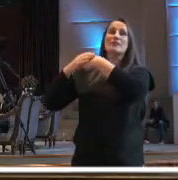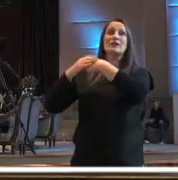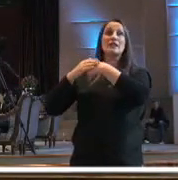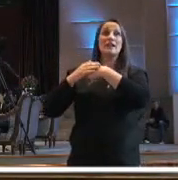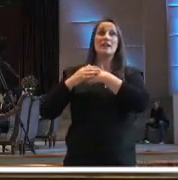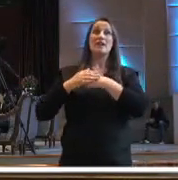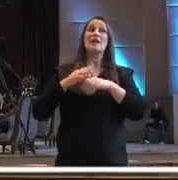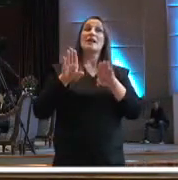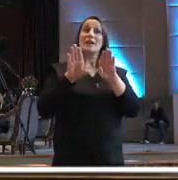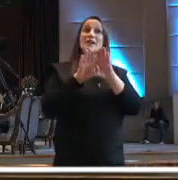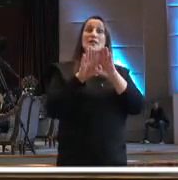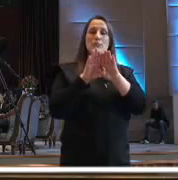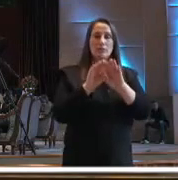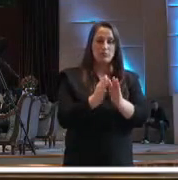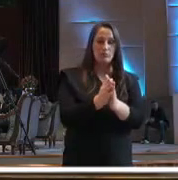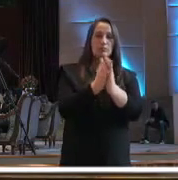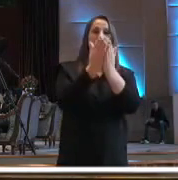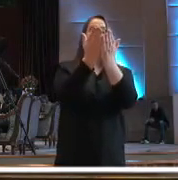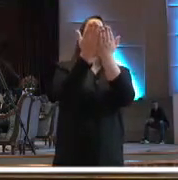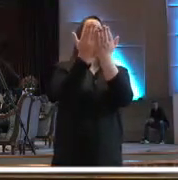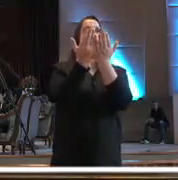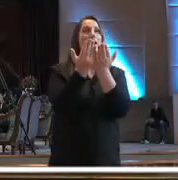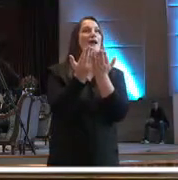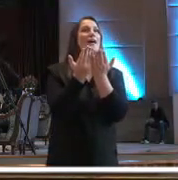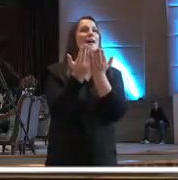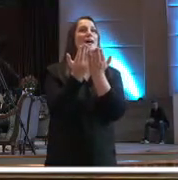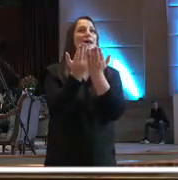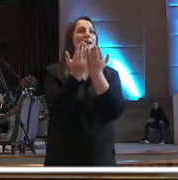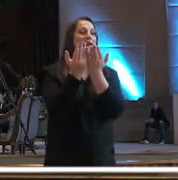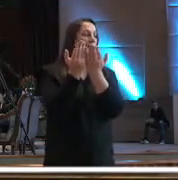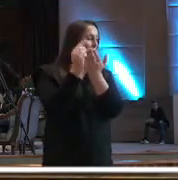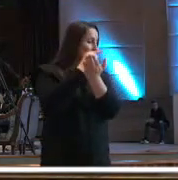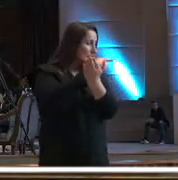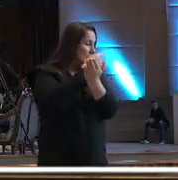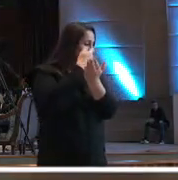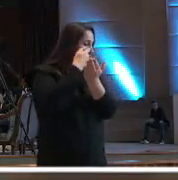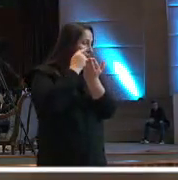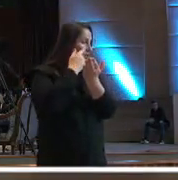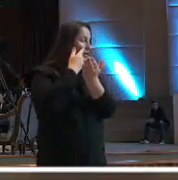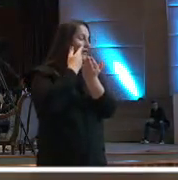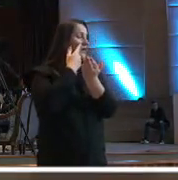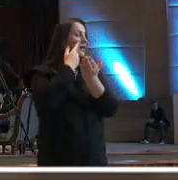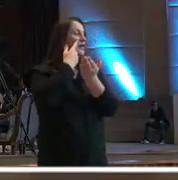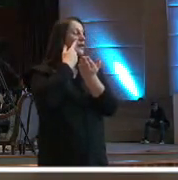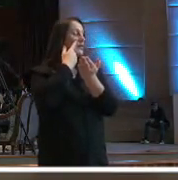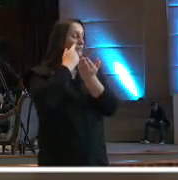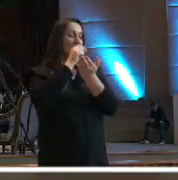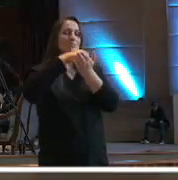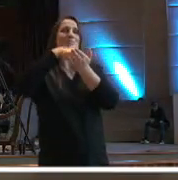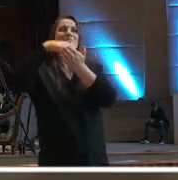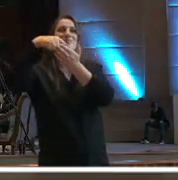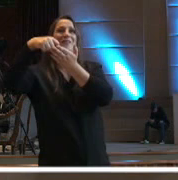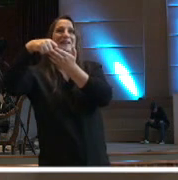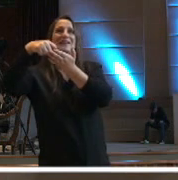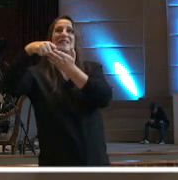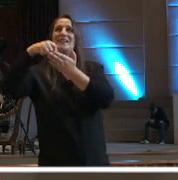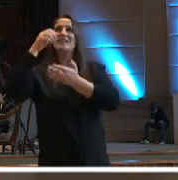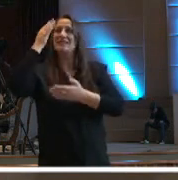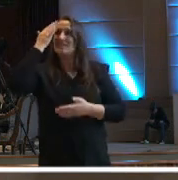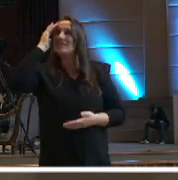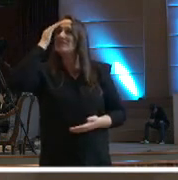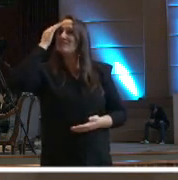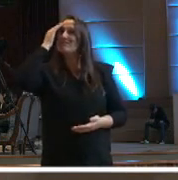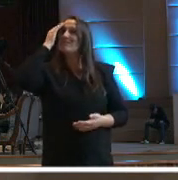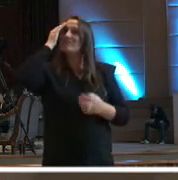o significado de cada lágrima. E é por isso que a Bíblia nos afirma que